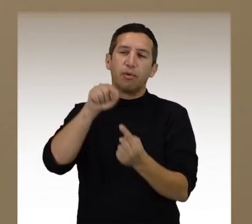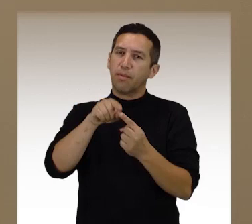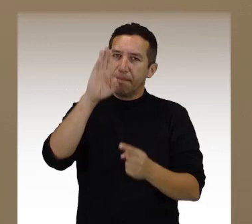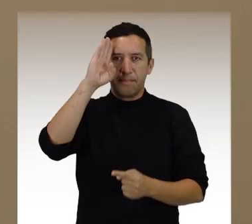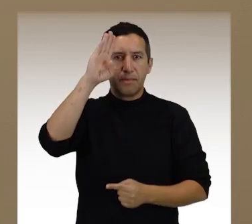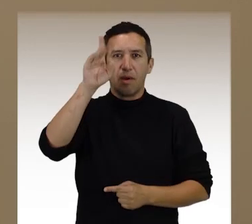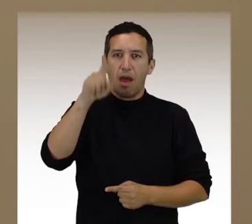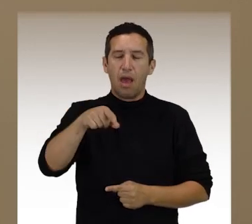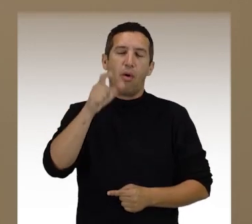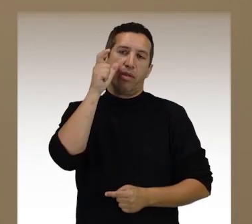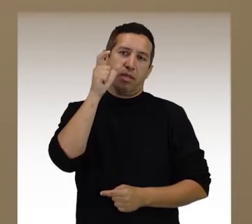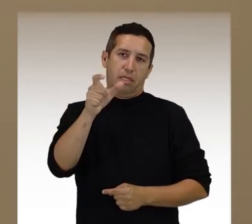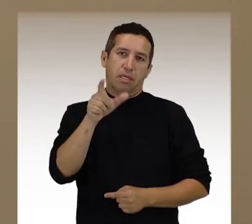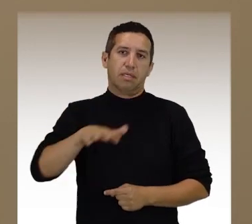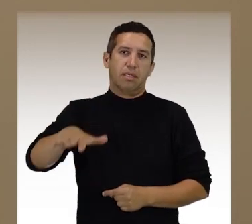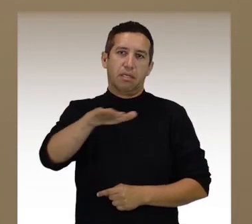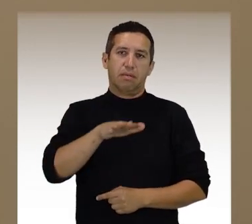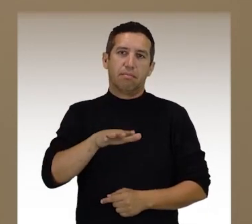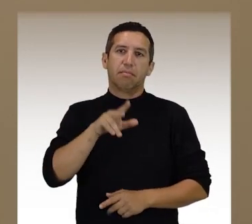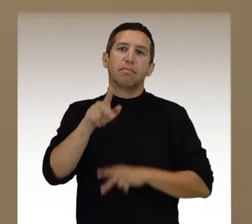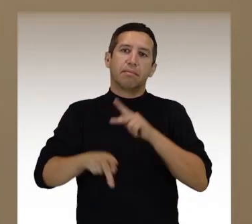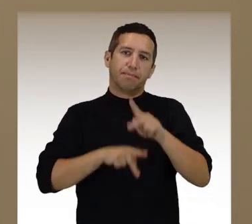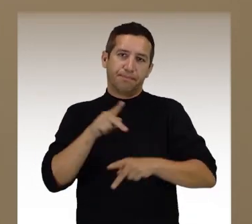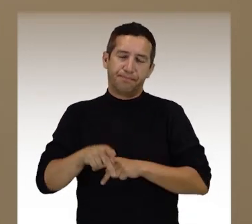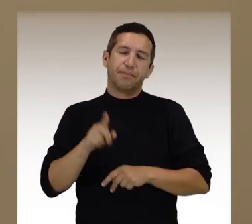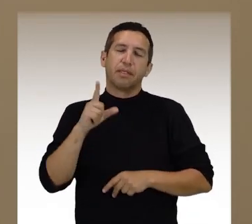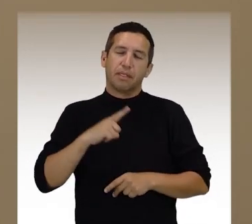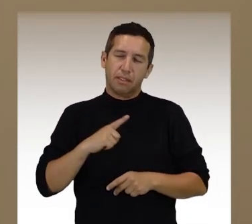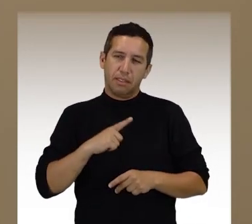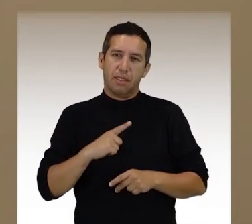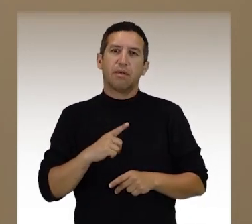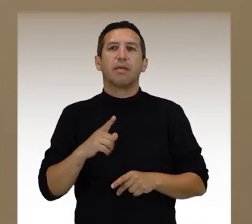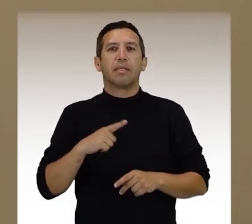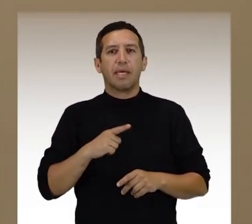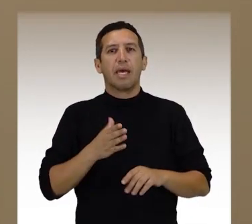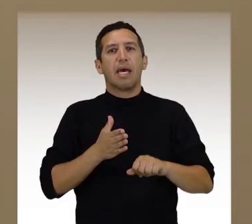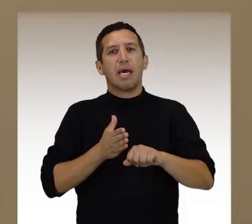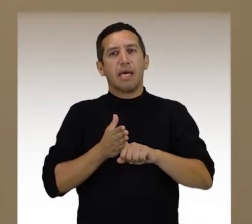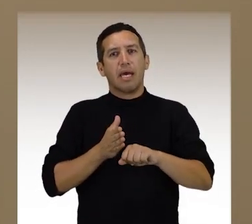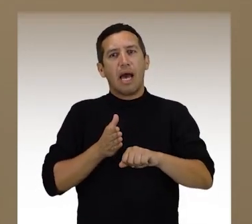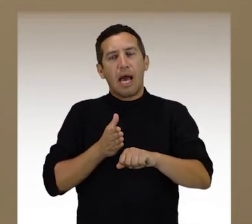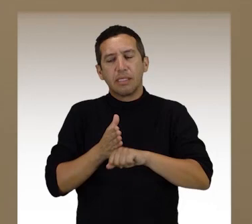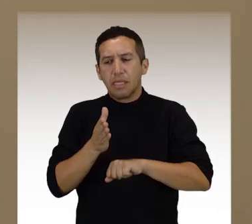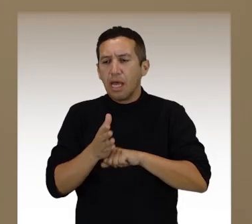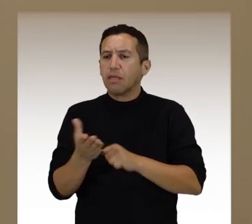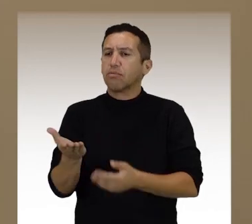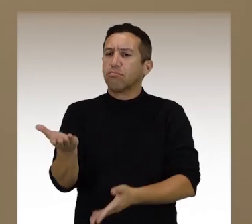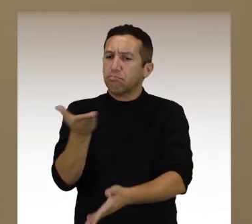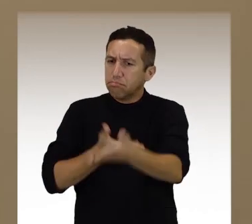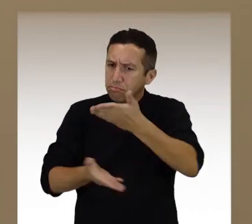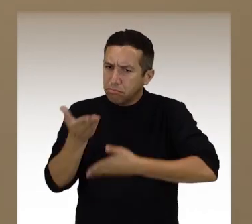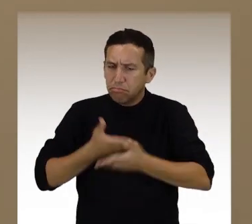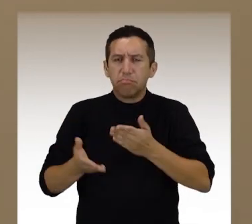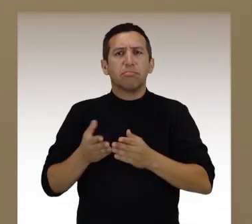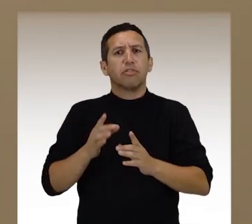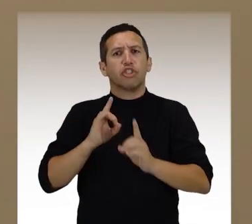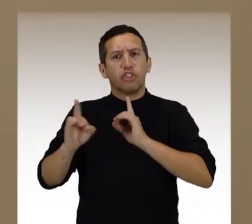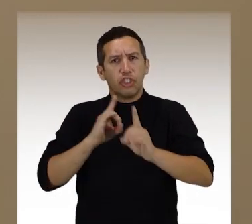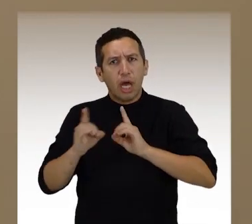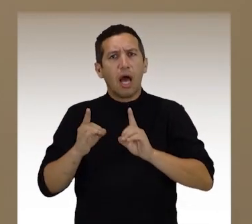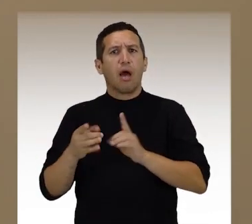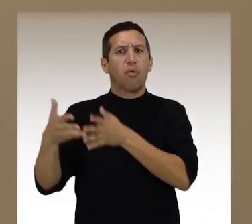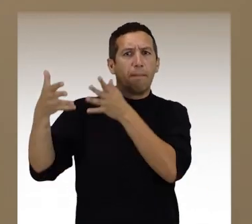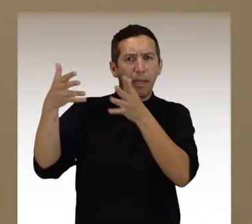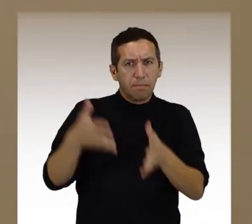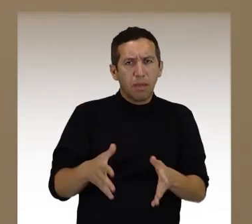de interação entre organismos públicos e cidadãos que tem como foco central o interesse público e que é norteada